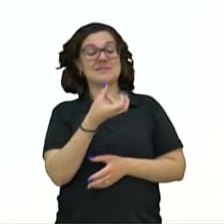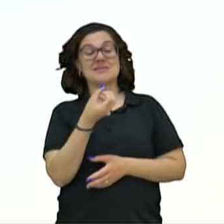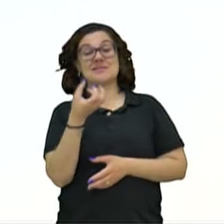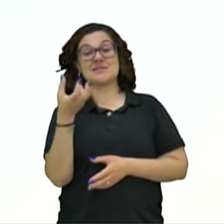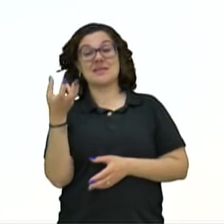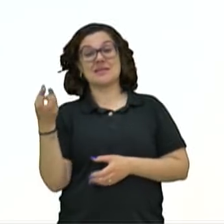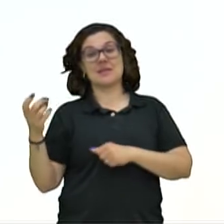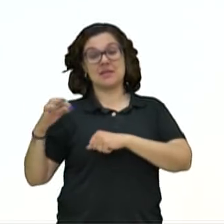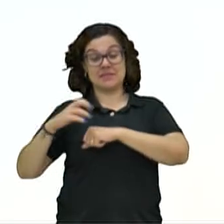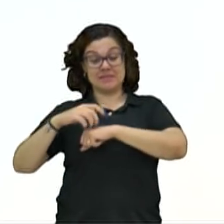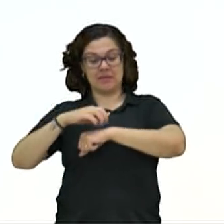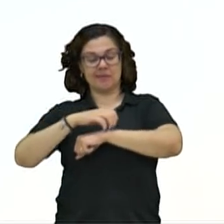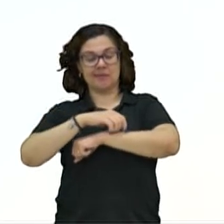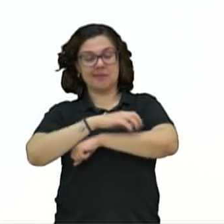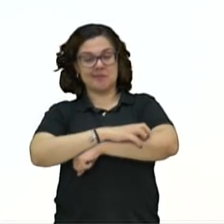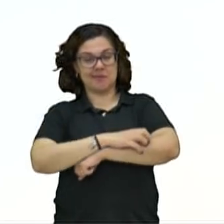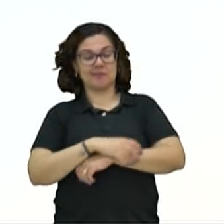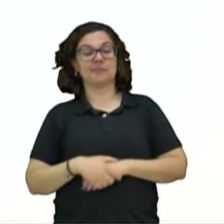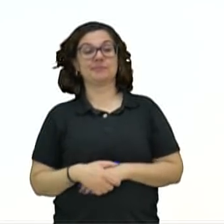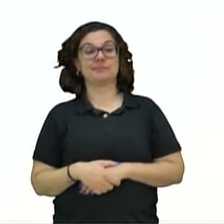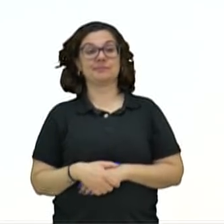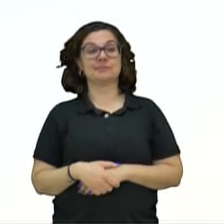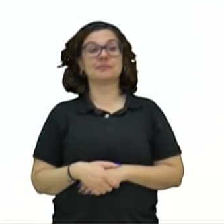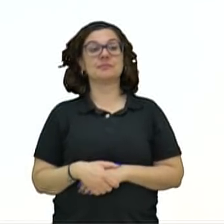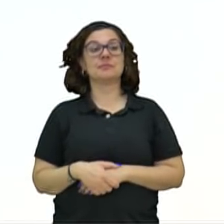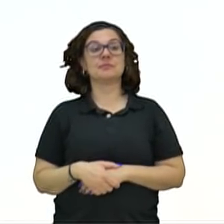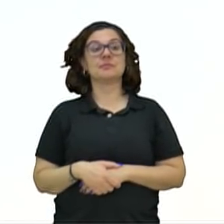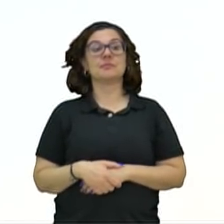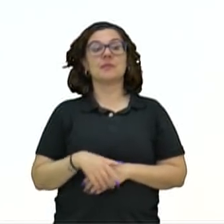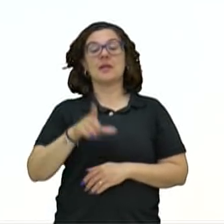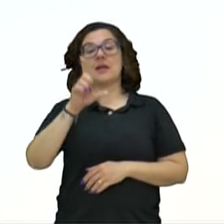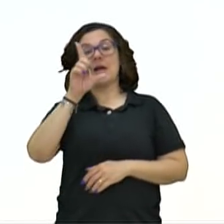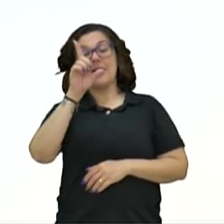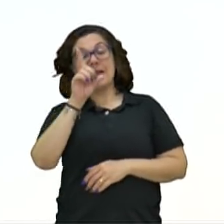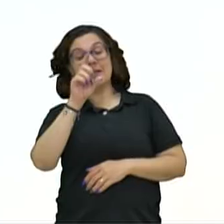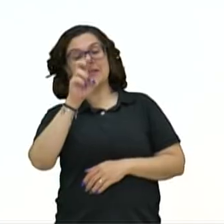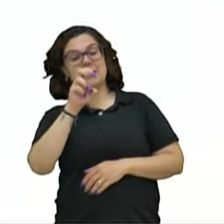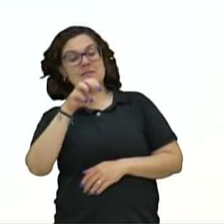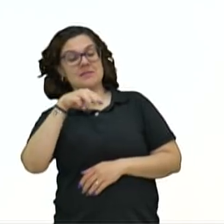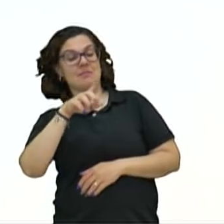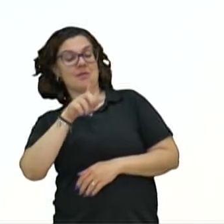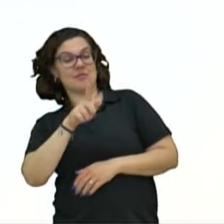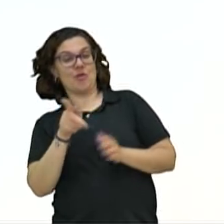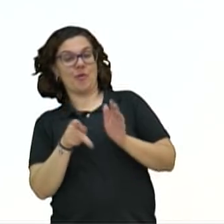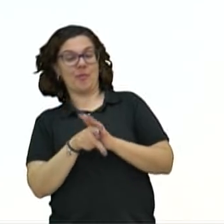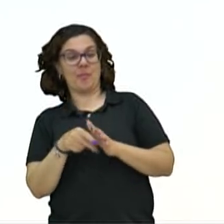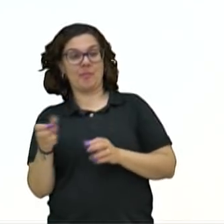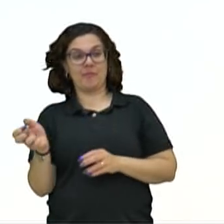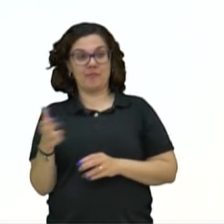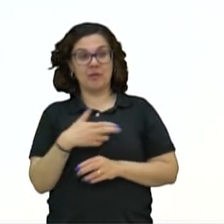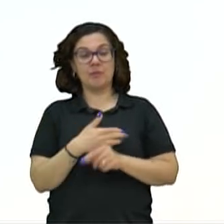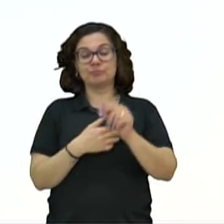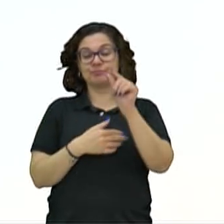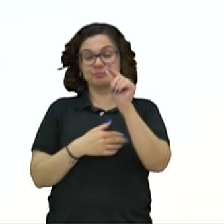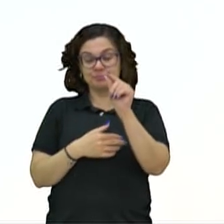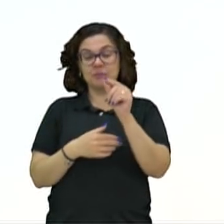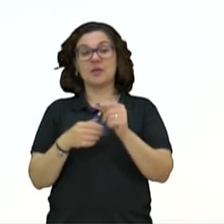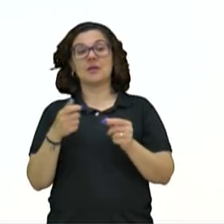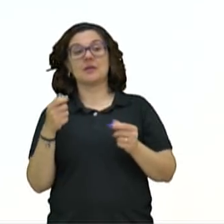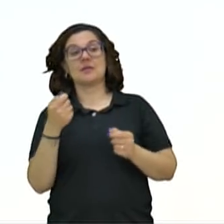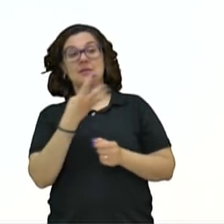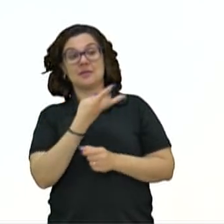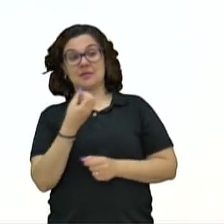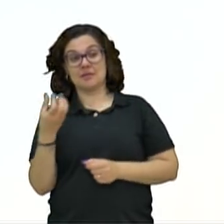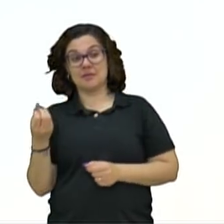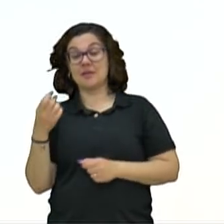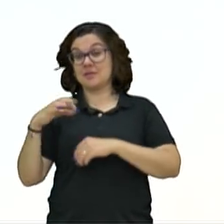300 aranhas esse veneno. Isso para ter 15 miligramas de veneno. Então, para uma quantidade pequena de veneno,